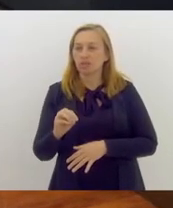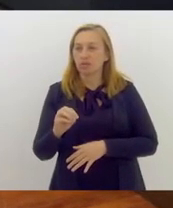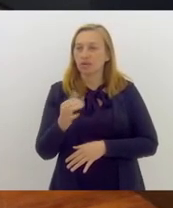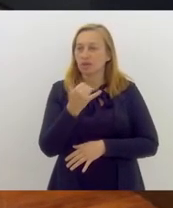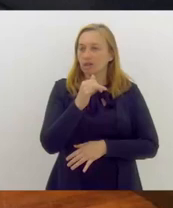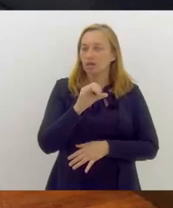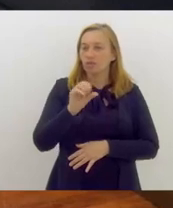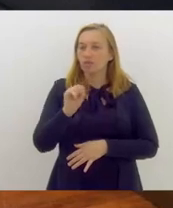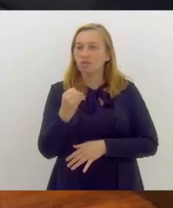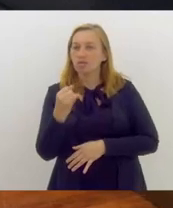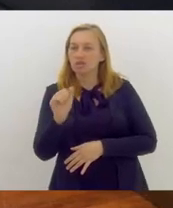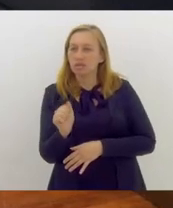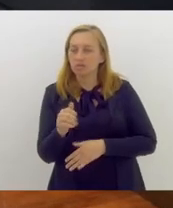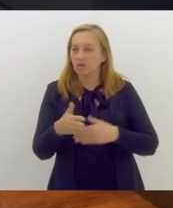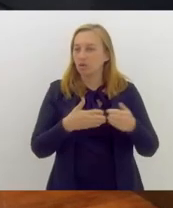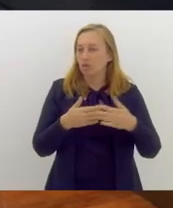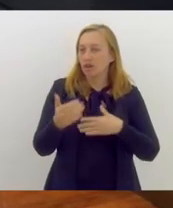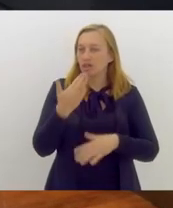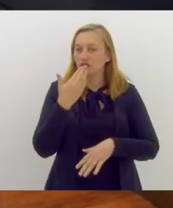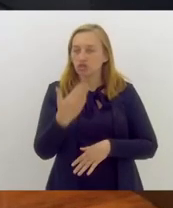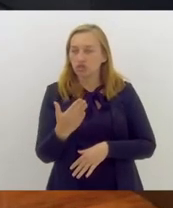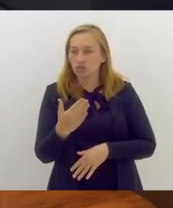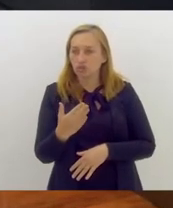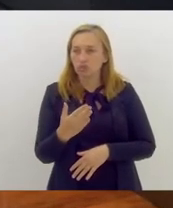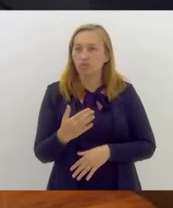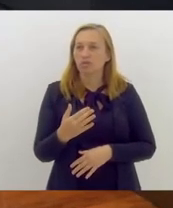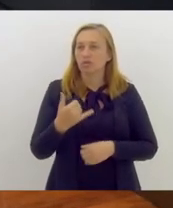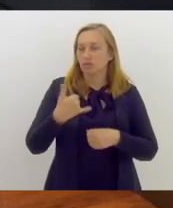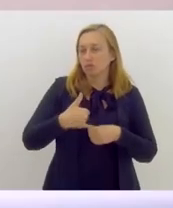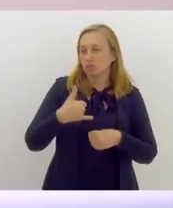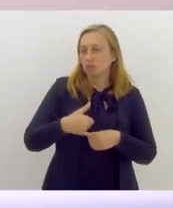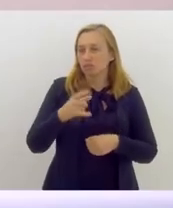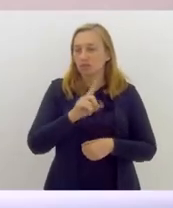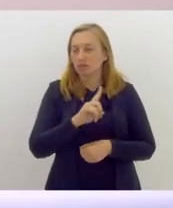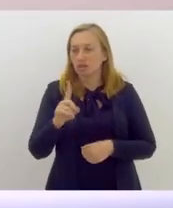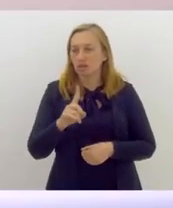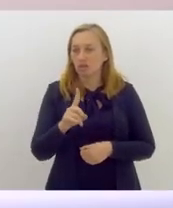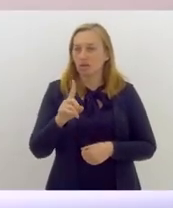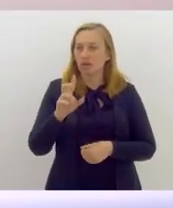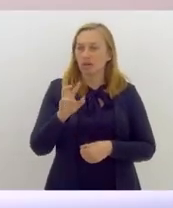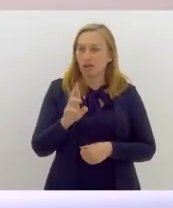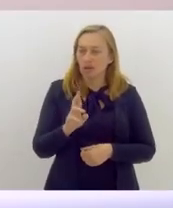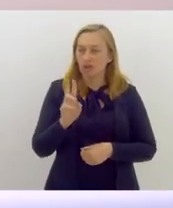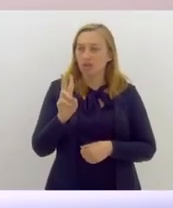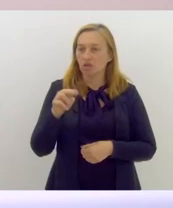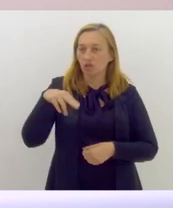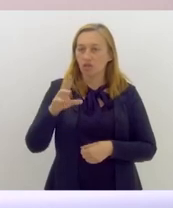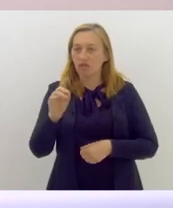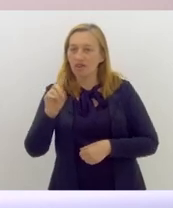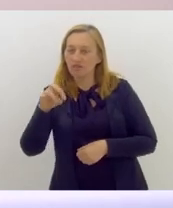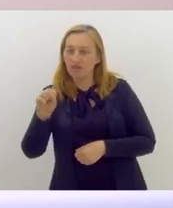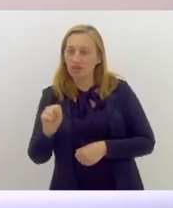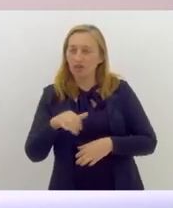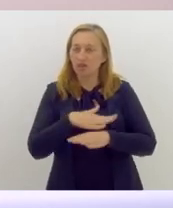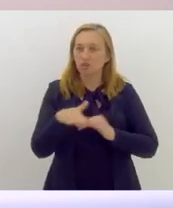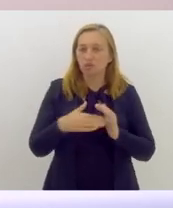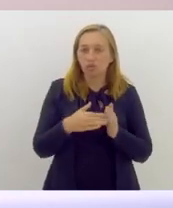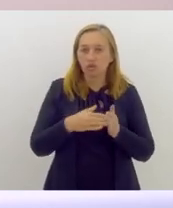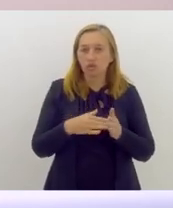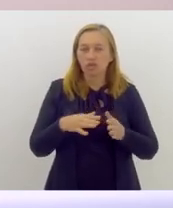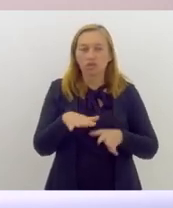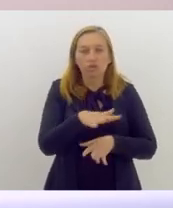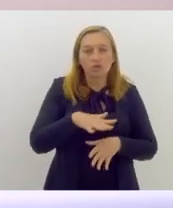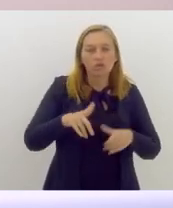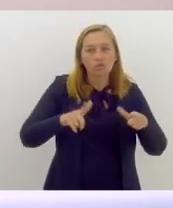usinas flutuantes gerações de energia elétrica movida a combustível não renováveis em toda a costa marítima Bahia Lagos